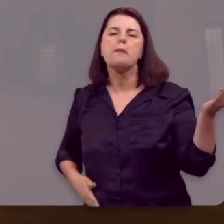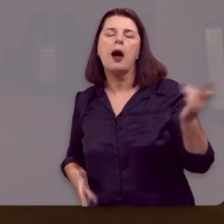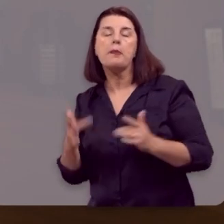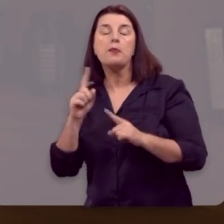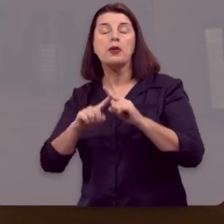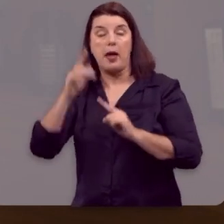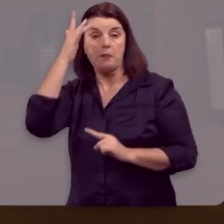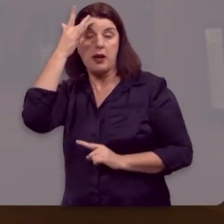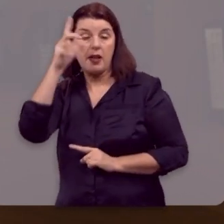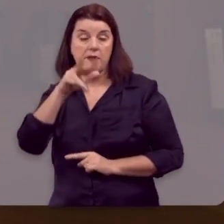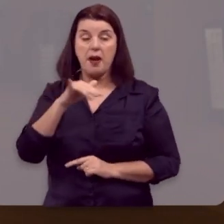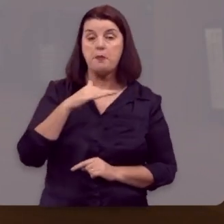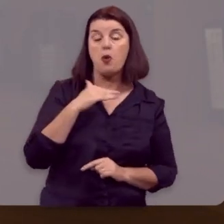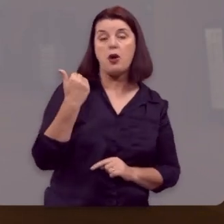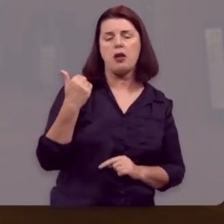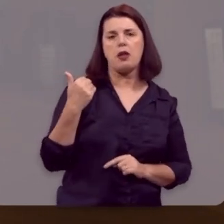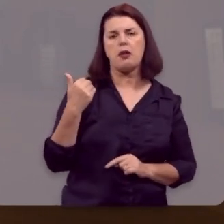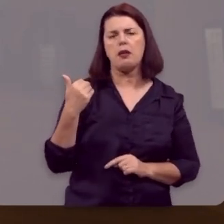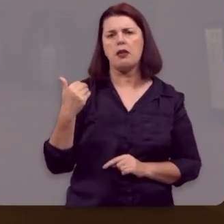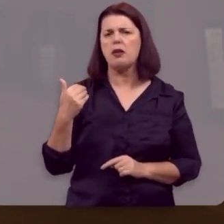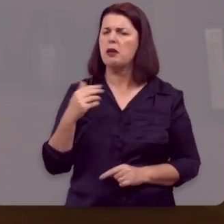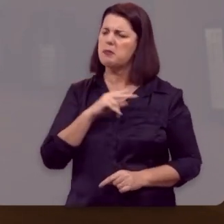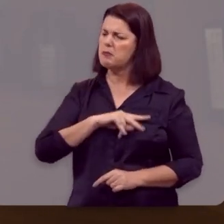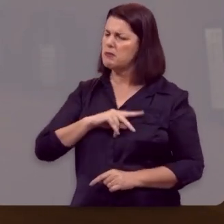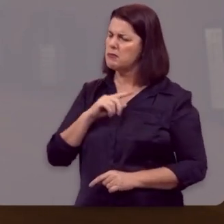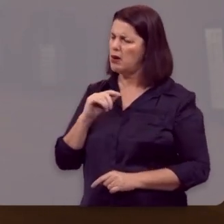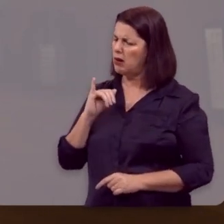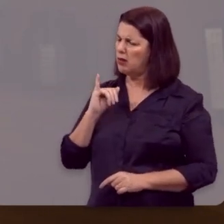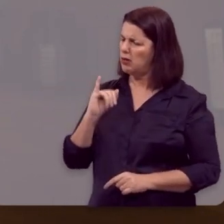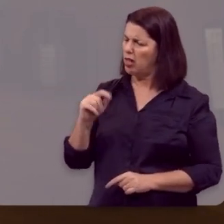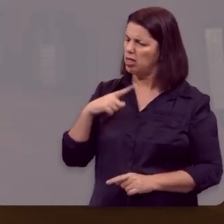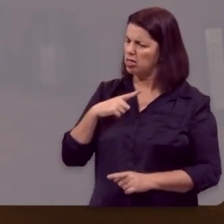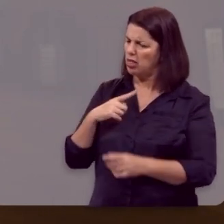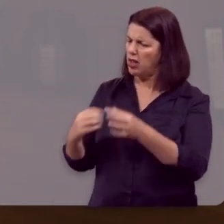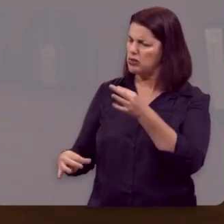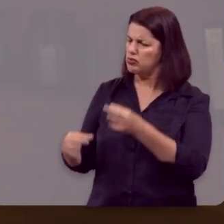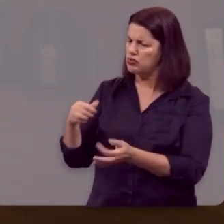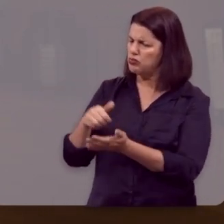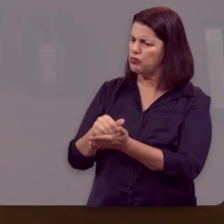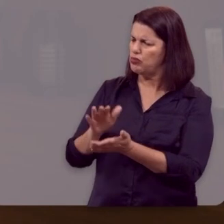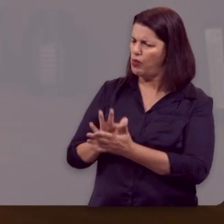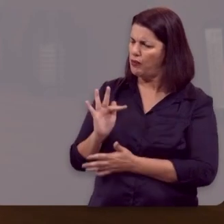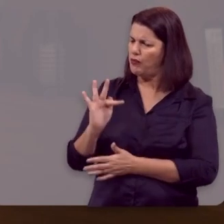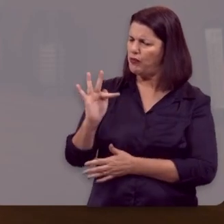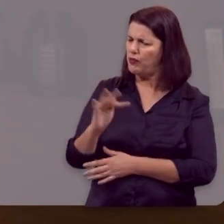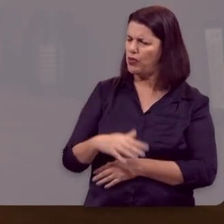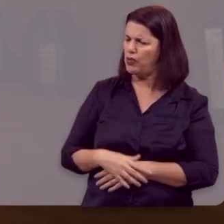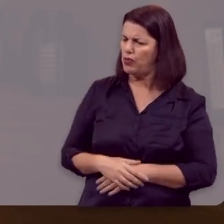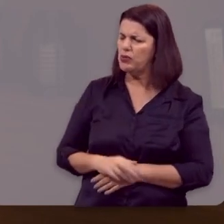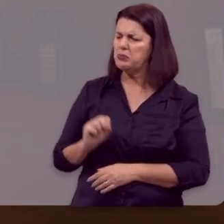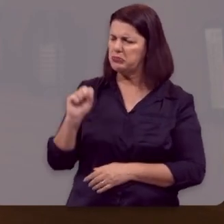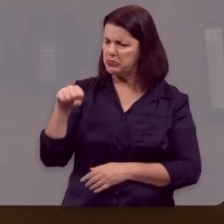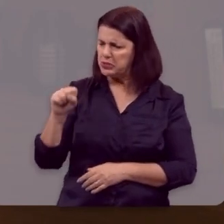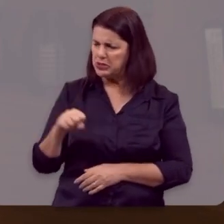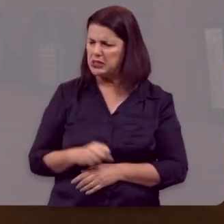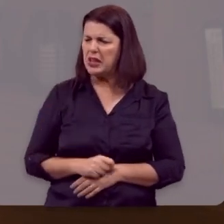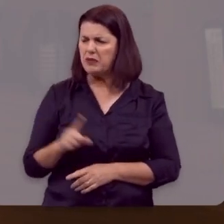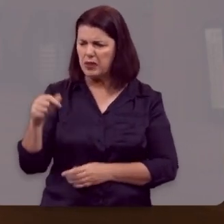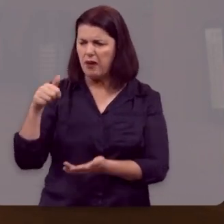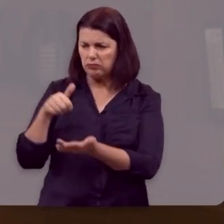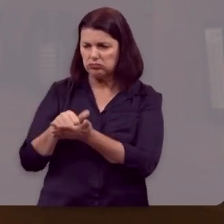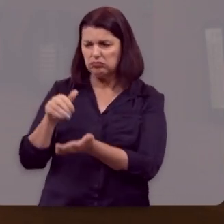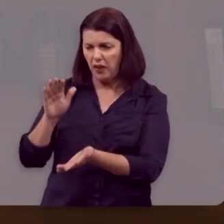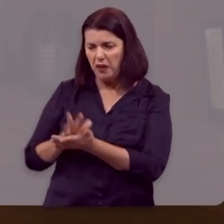amanhã morreremos. E Paulo os refuta dizendo: não, tem um juízo final sim. Tem sim prestação